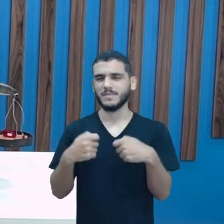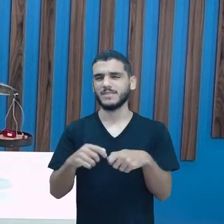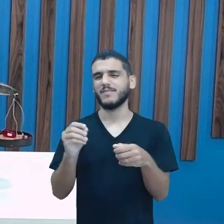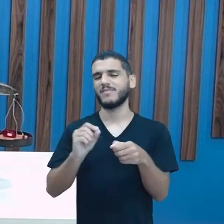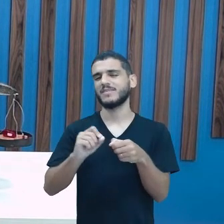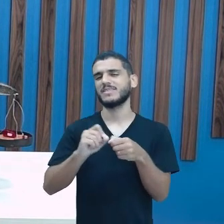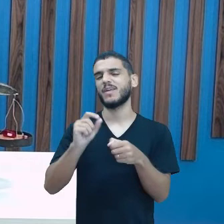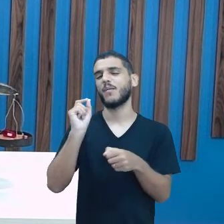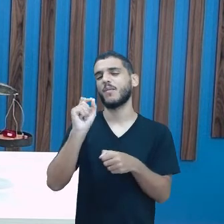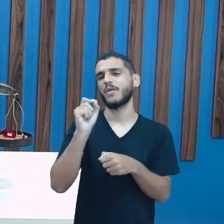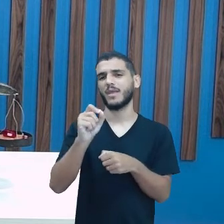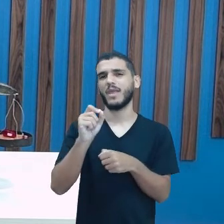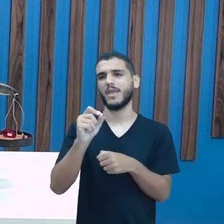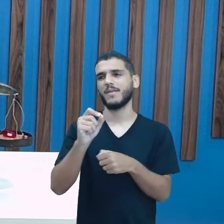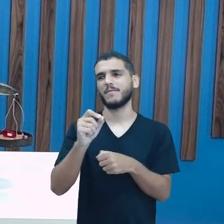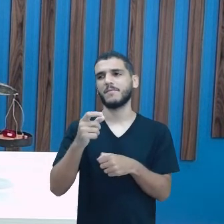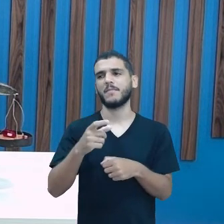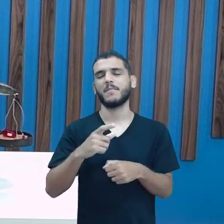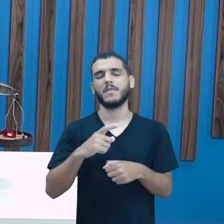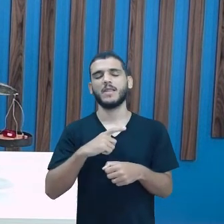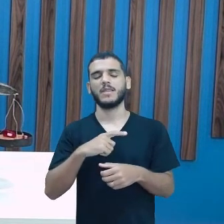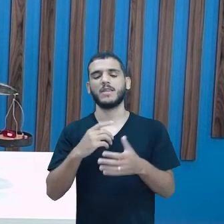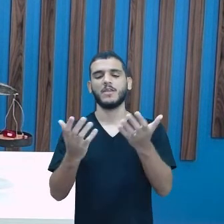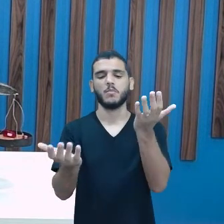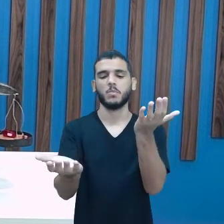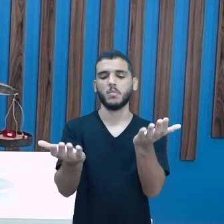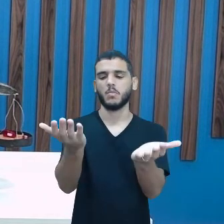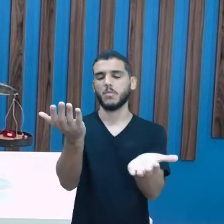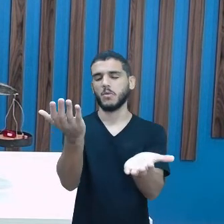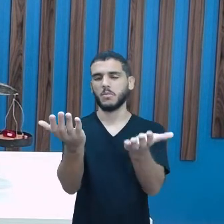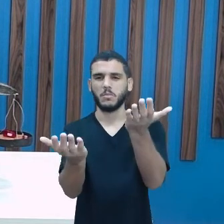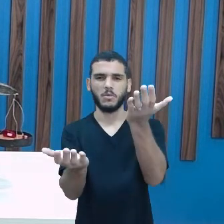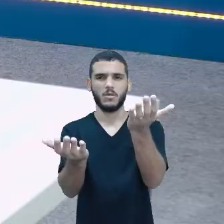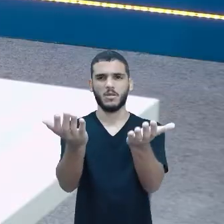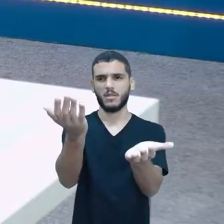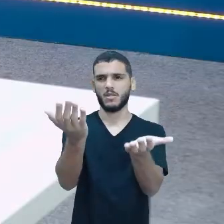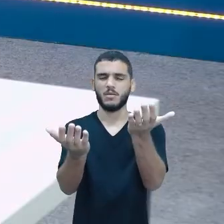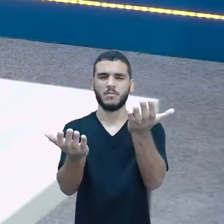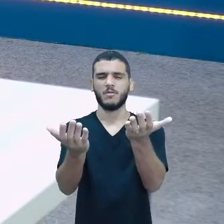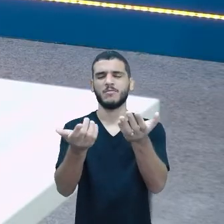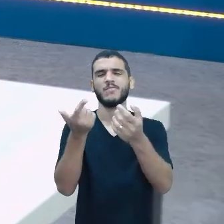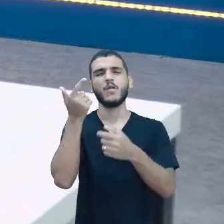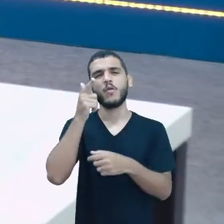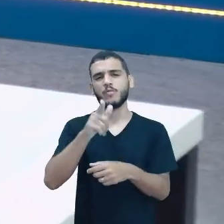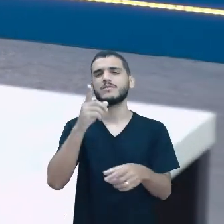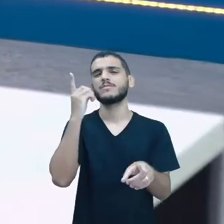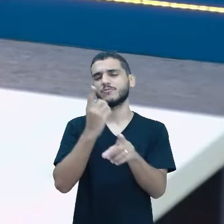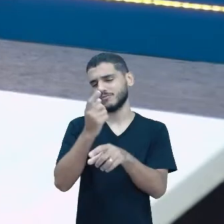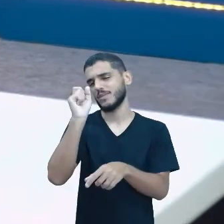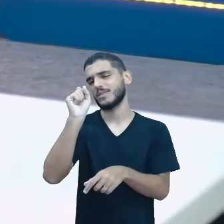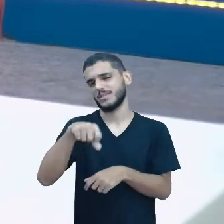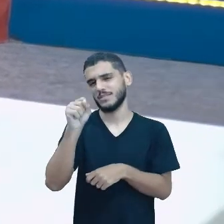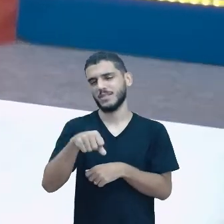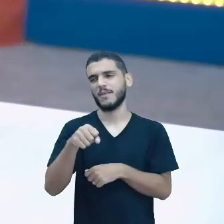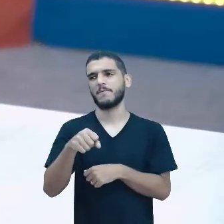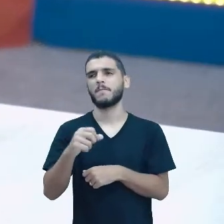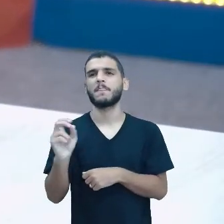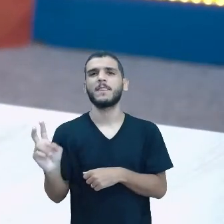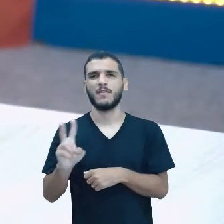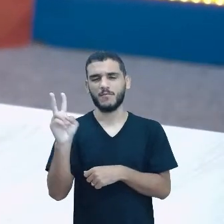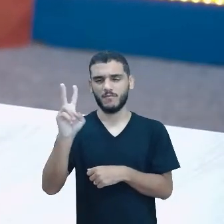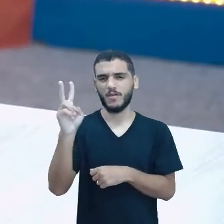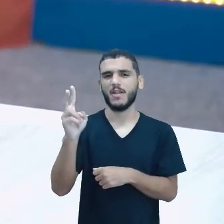quê? Para manter essa balança em equilíbrio, já que ela está em equilíbrio, a gente consegue descobrir, sim, o